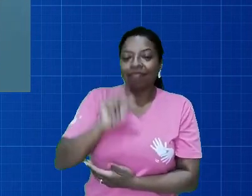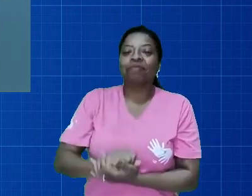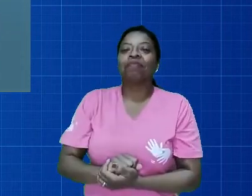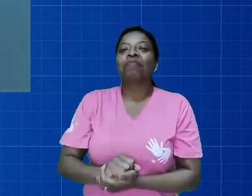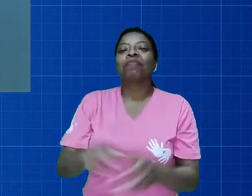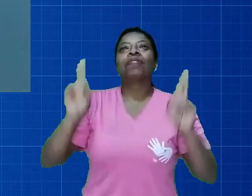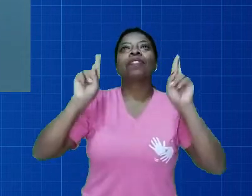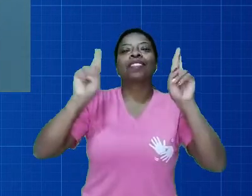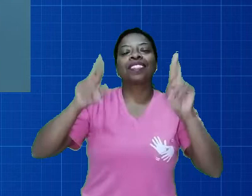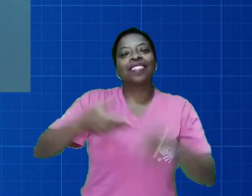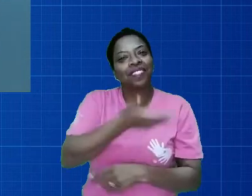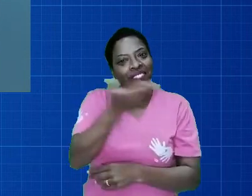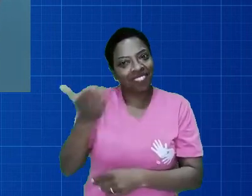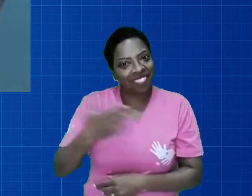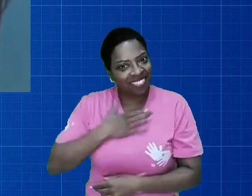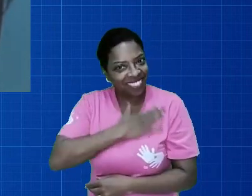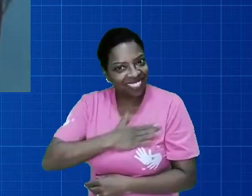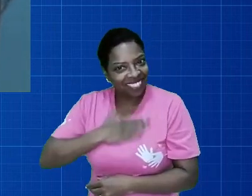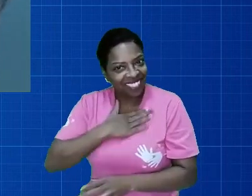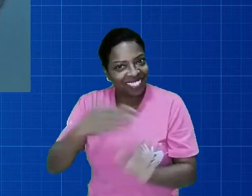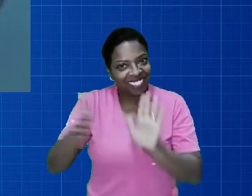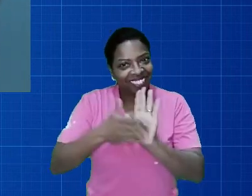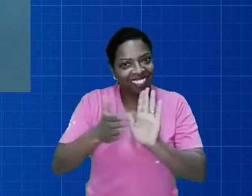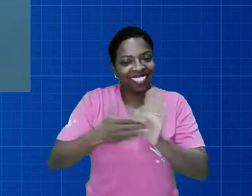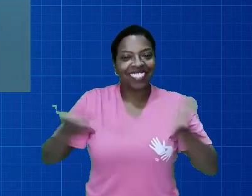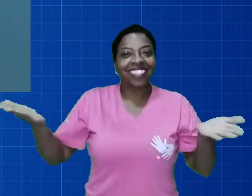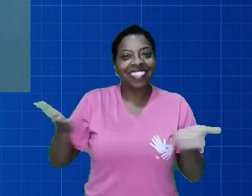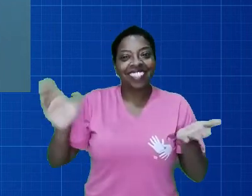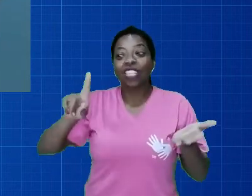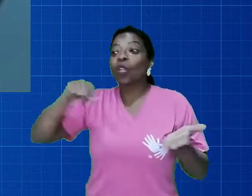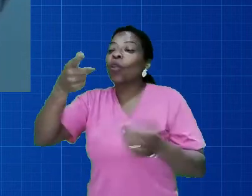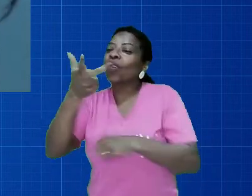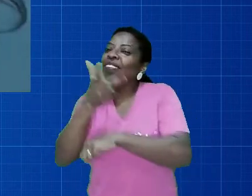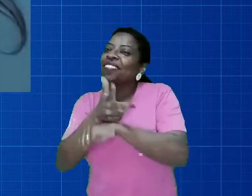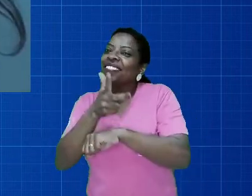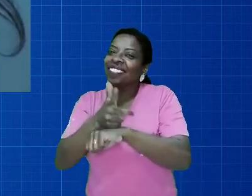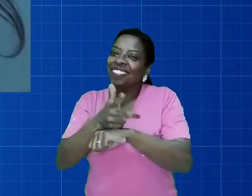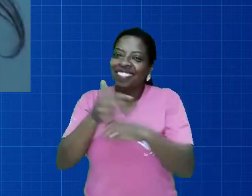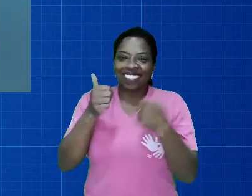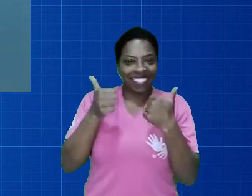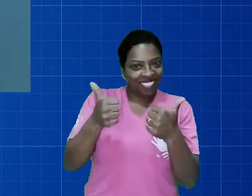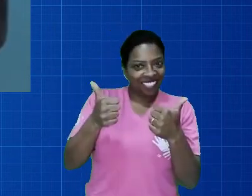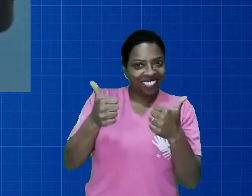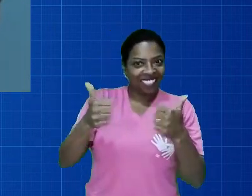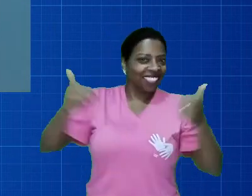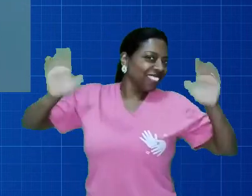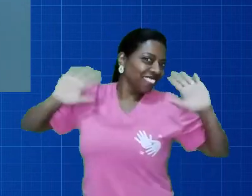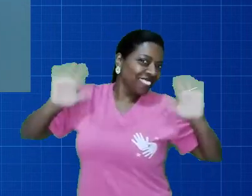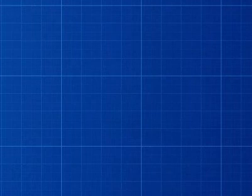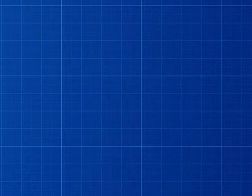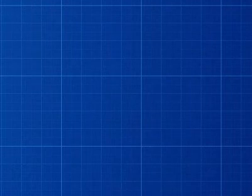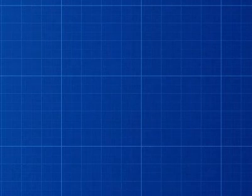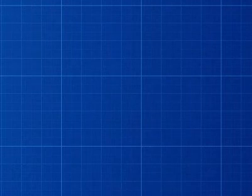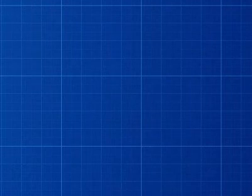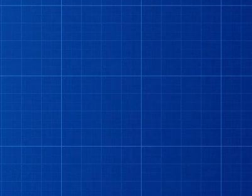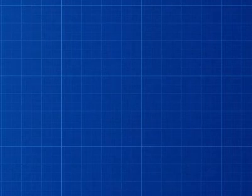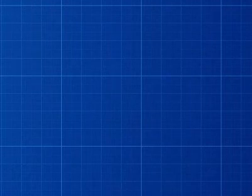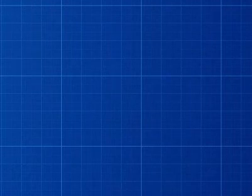que vocês tenham gostado da nossa proposta de hoje e até o próximo vídeo. Até o próximo vídeo. Tchau!